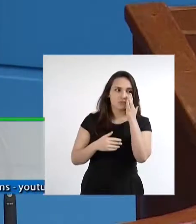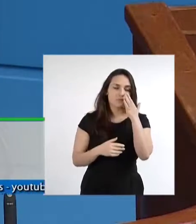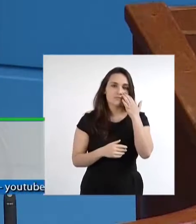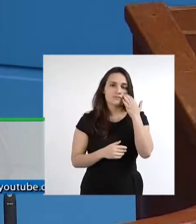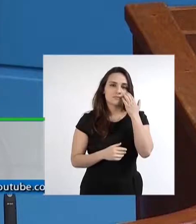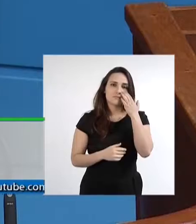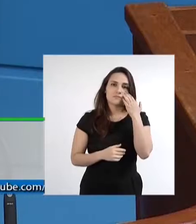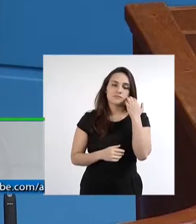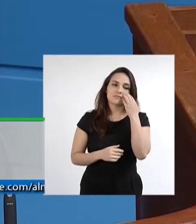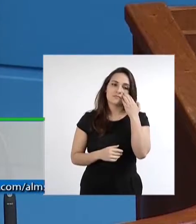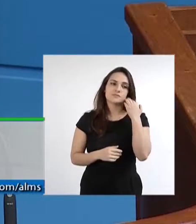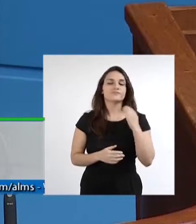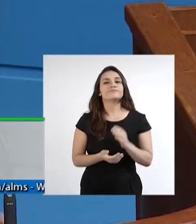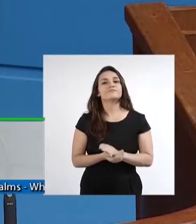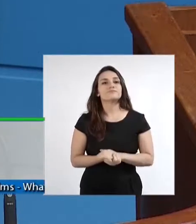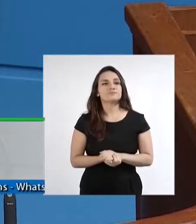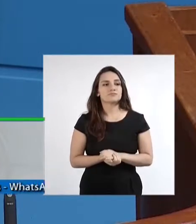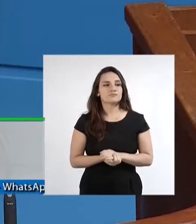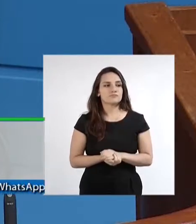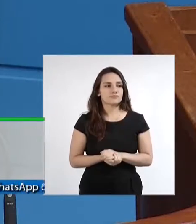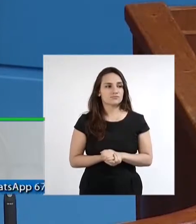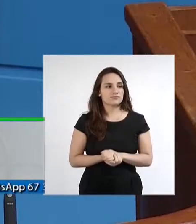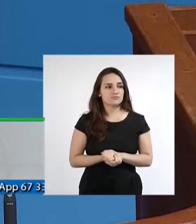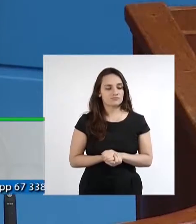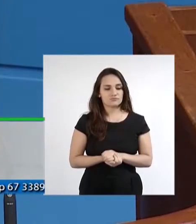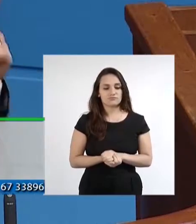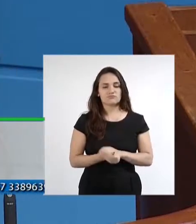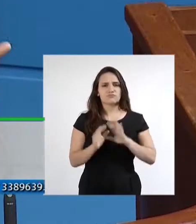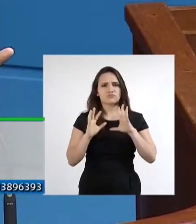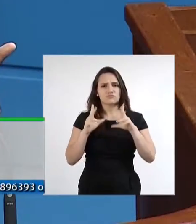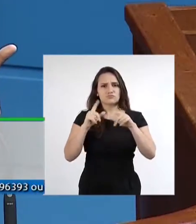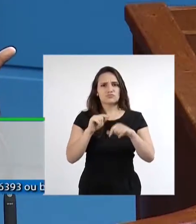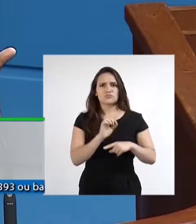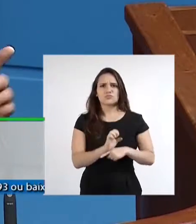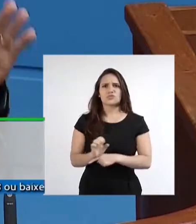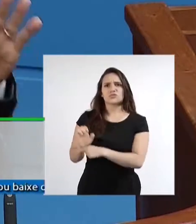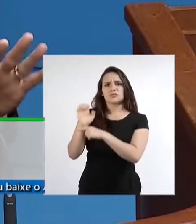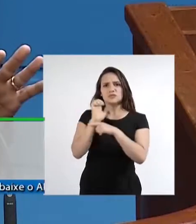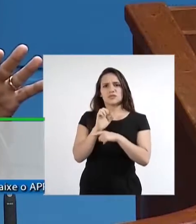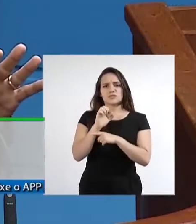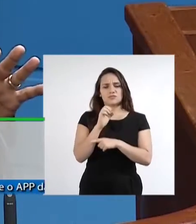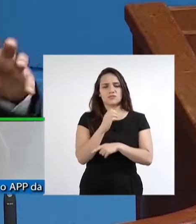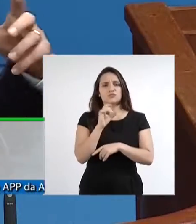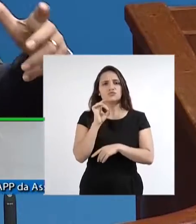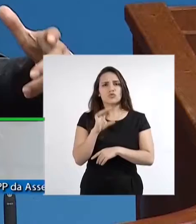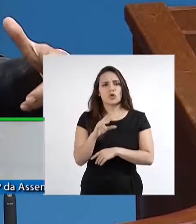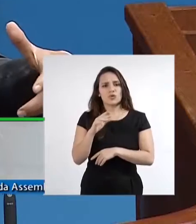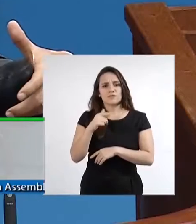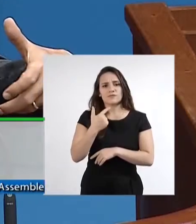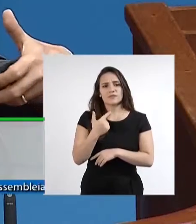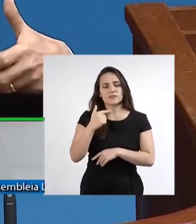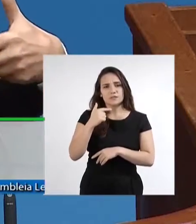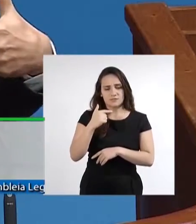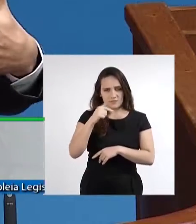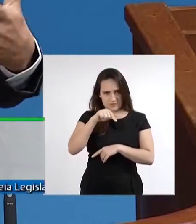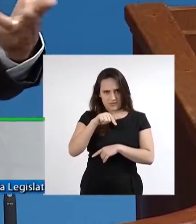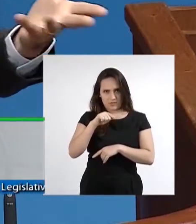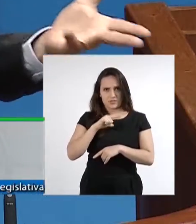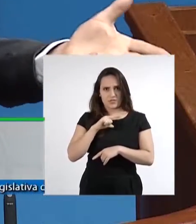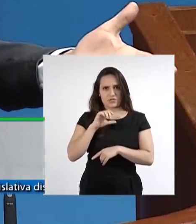zero. Dos 27 estados, apenas 9 recebe